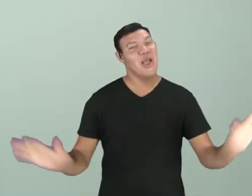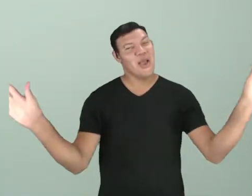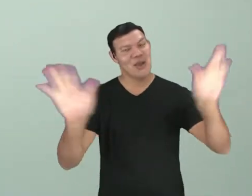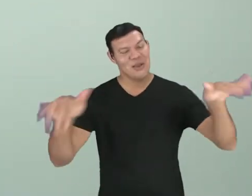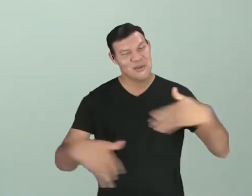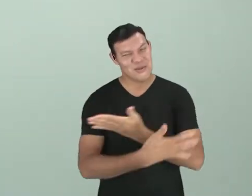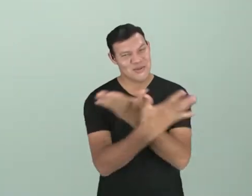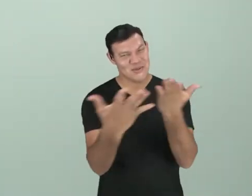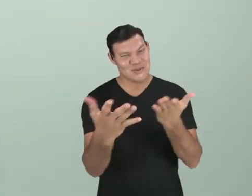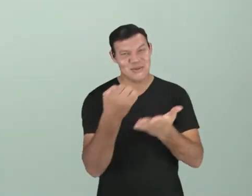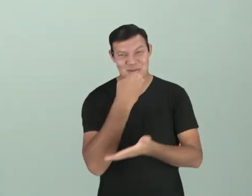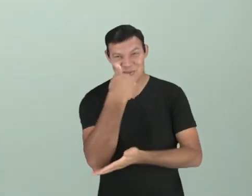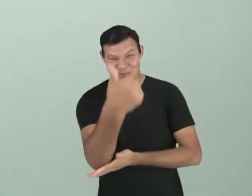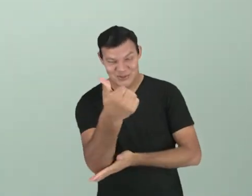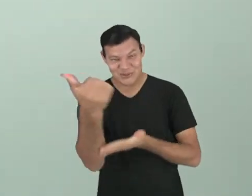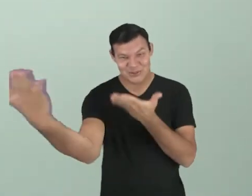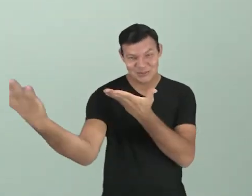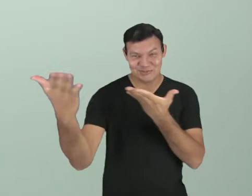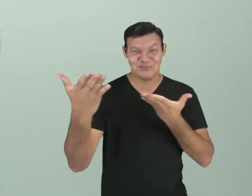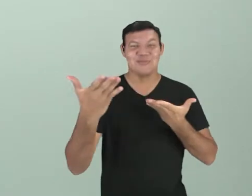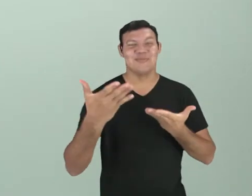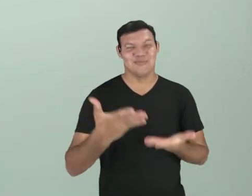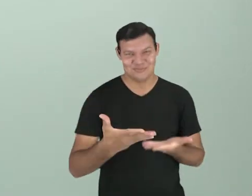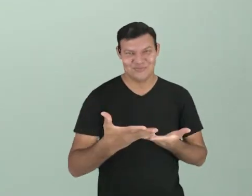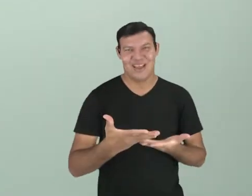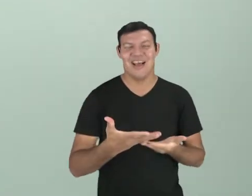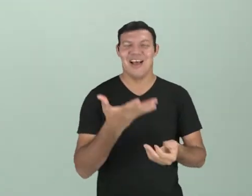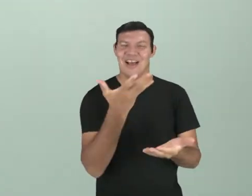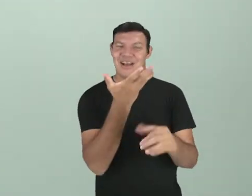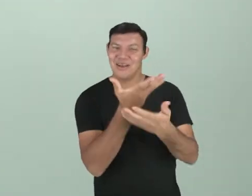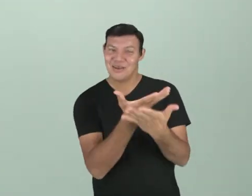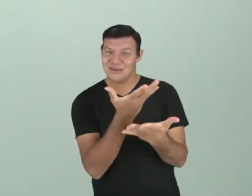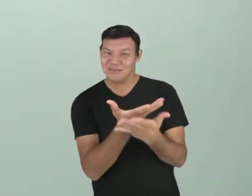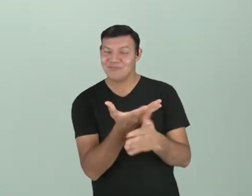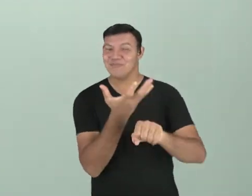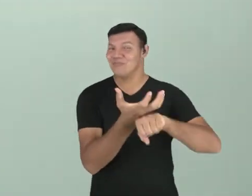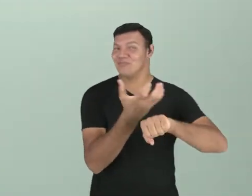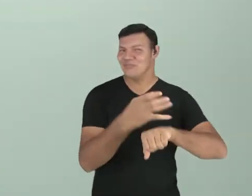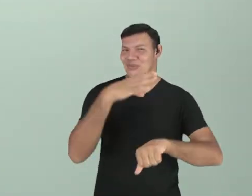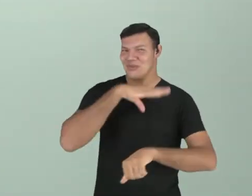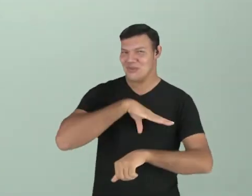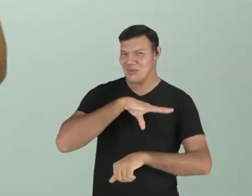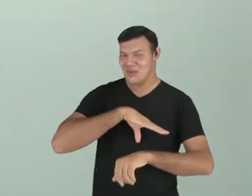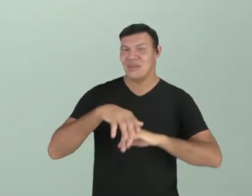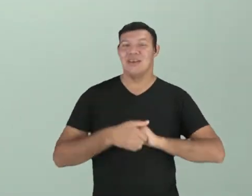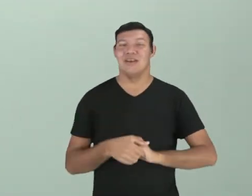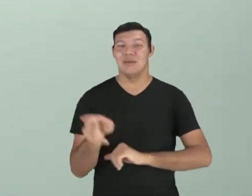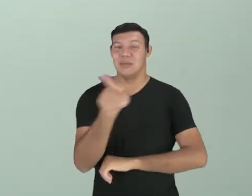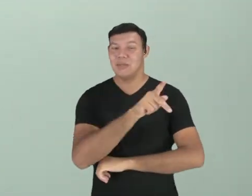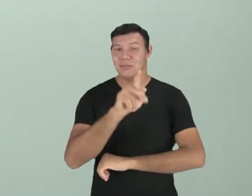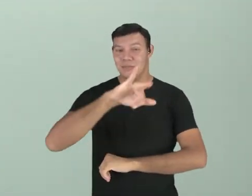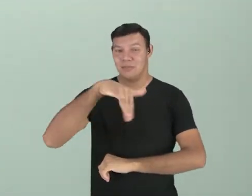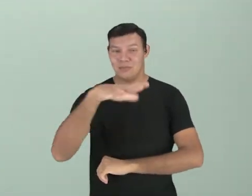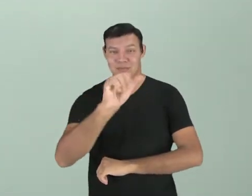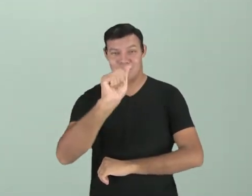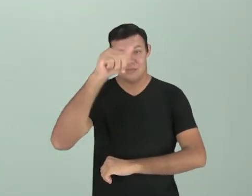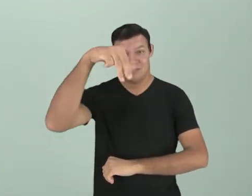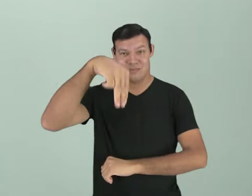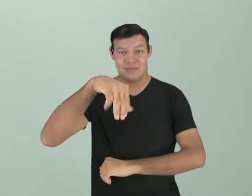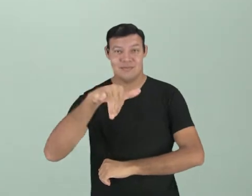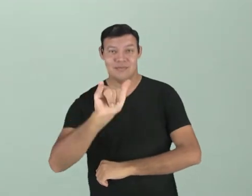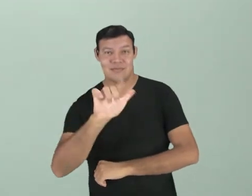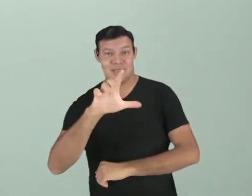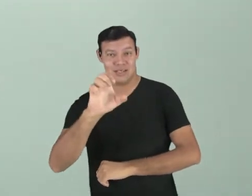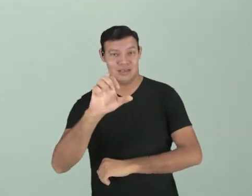Olá, galerinha, tudo bem? Sejam todos bem-vindos à nossa aula de língua portuguesa. Eu sou a professora Jamile Fontinelli e